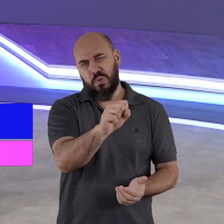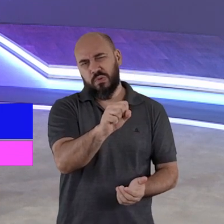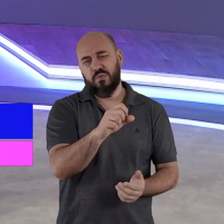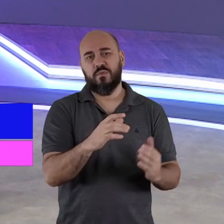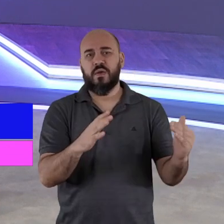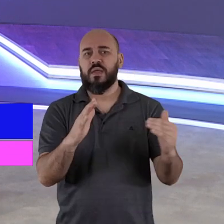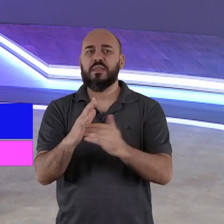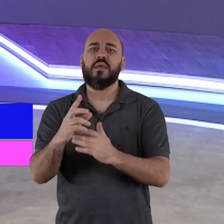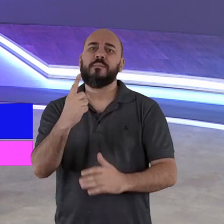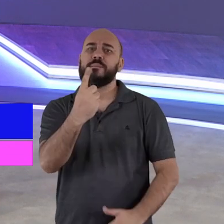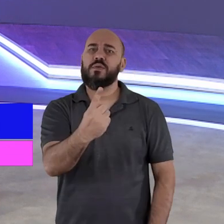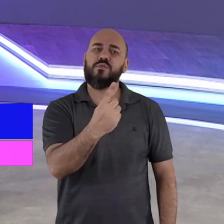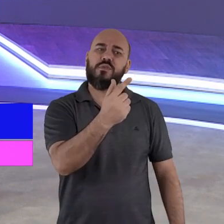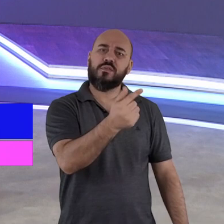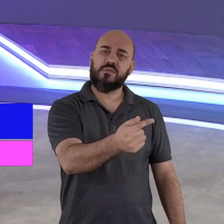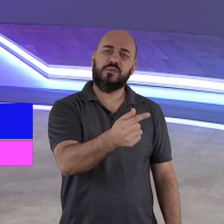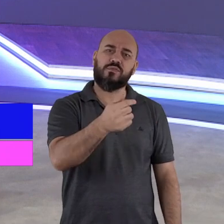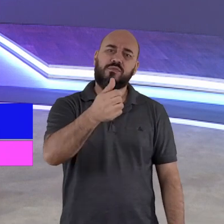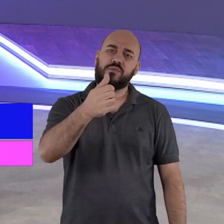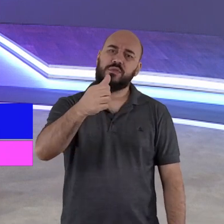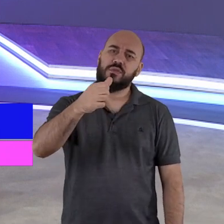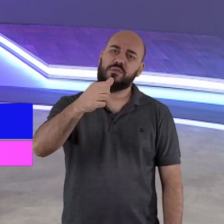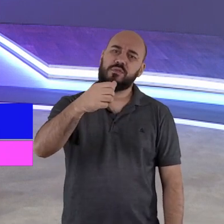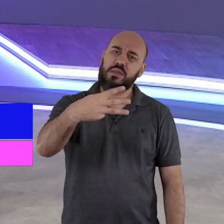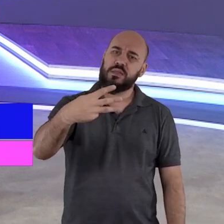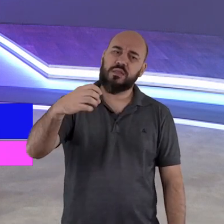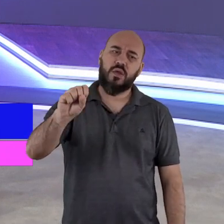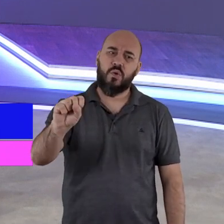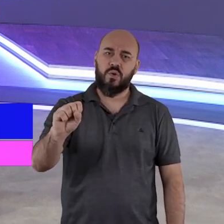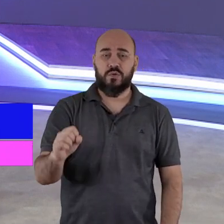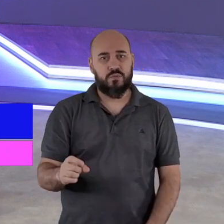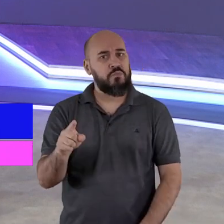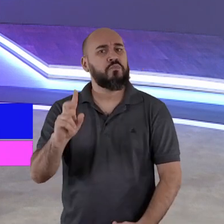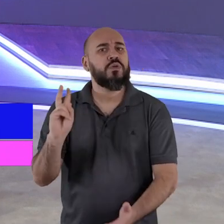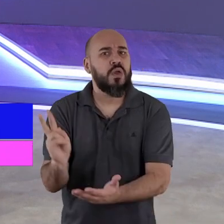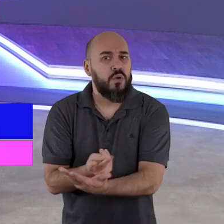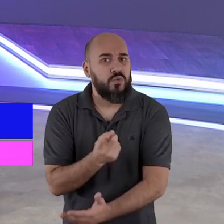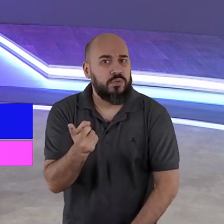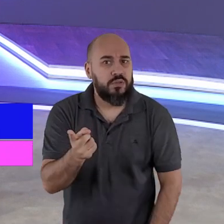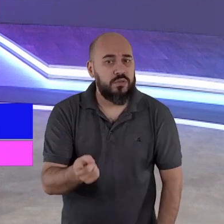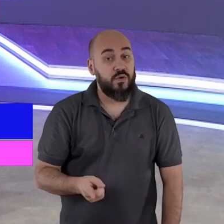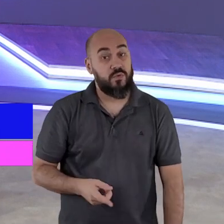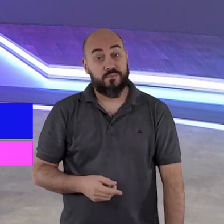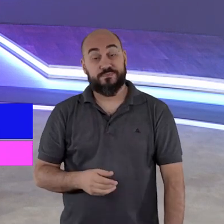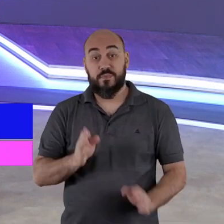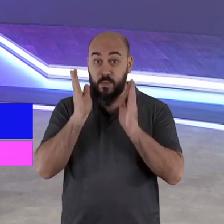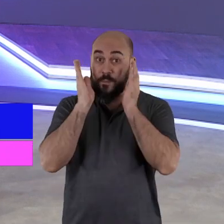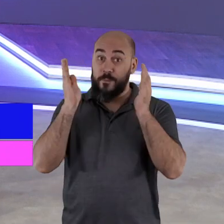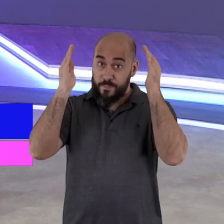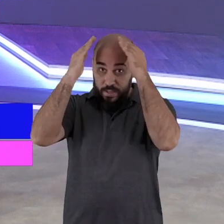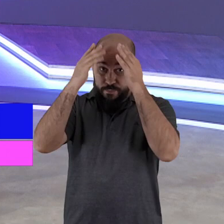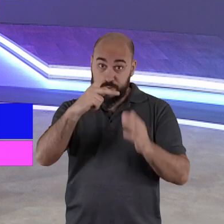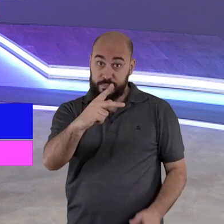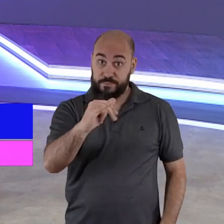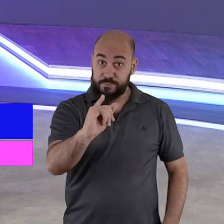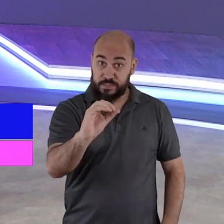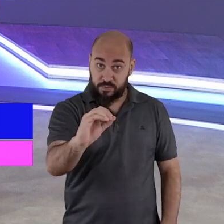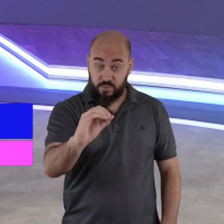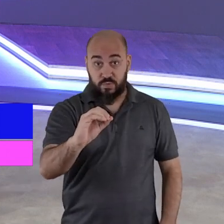1798. E sabe o que aconteceu nesse ano? Especificamente, o Papa Pio VI foi preso por Napoleão